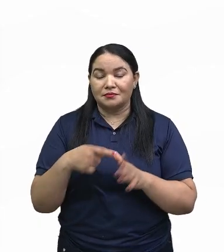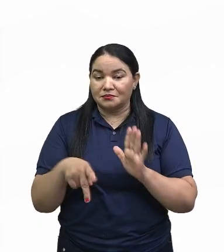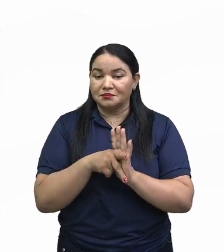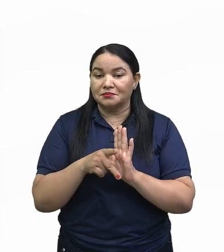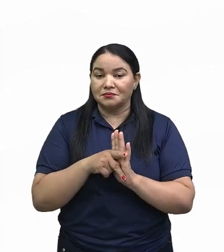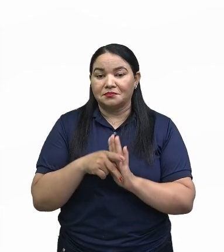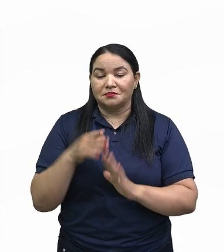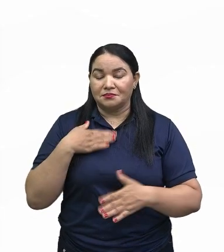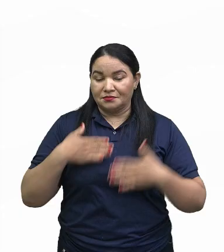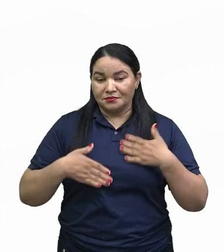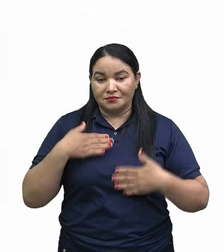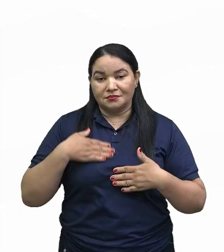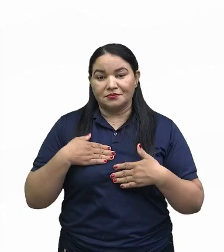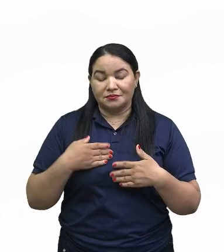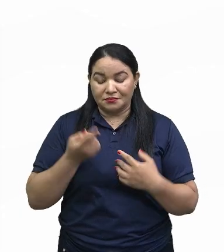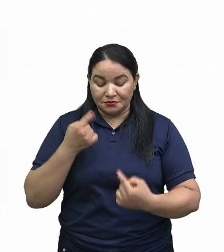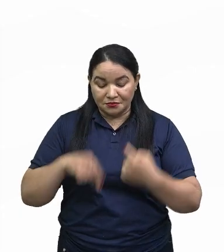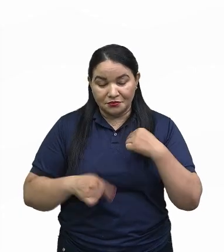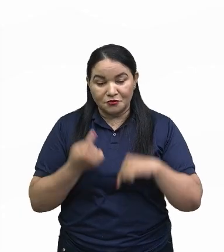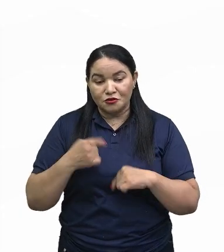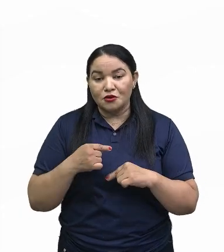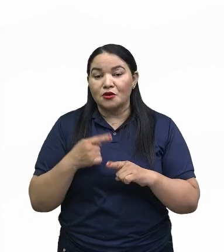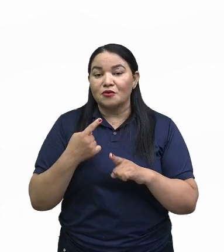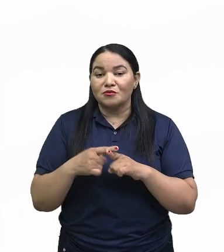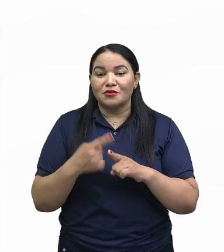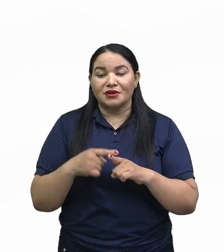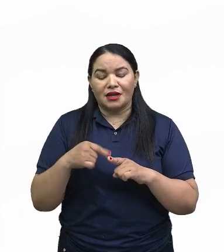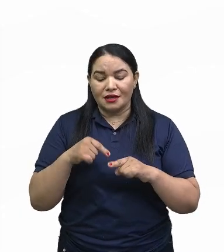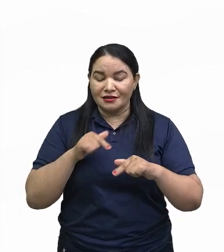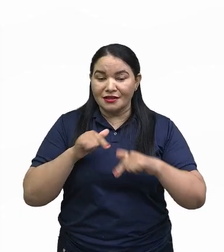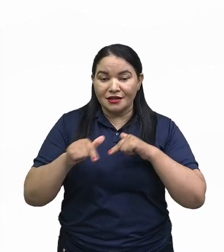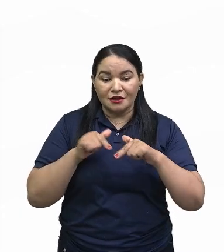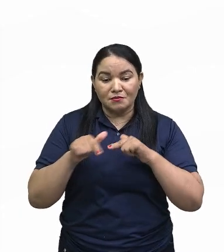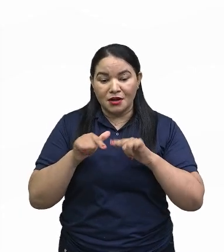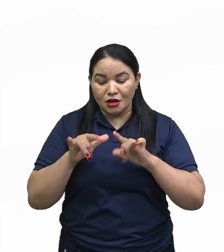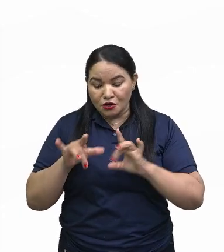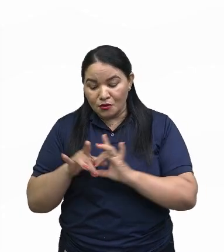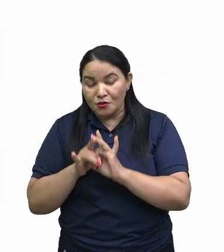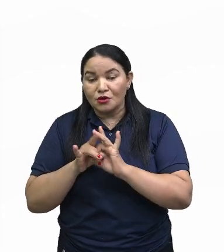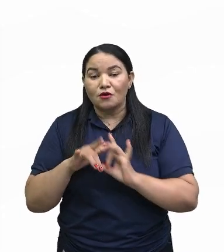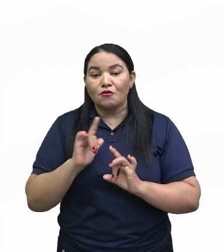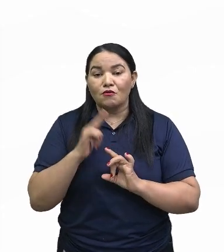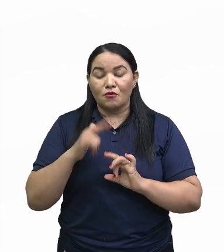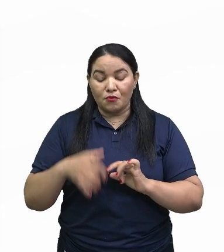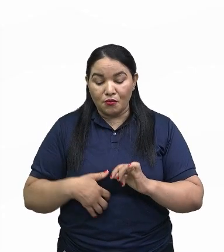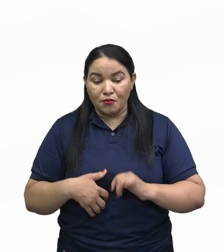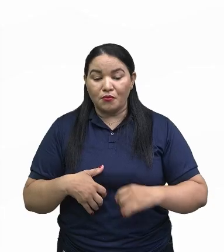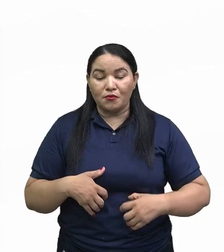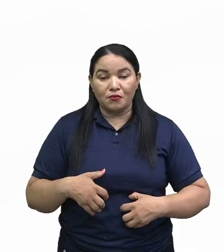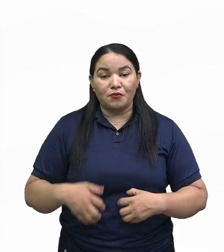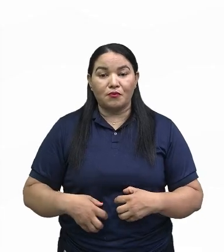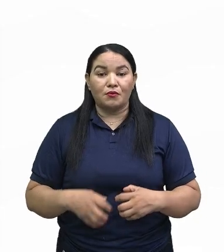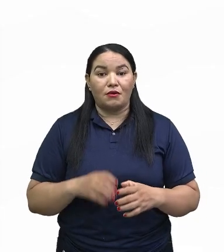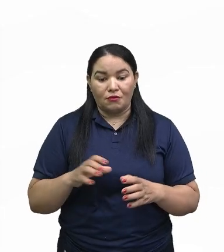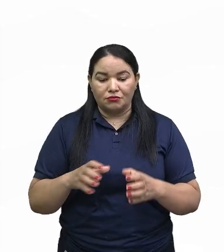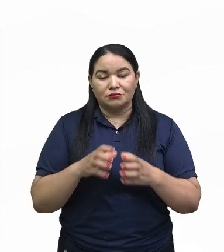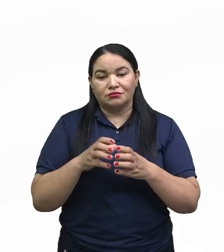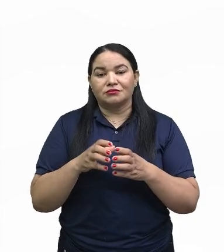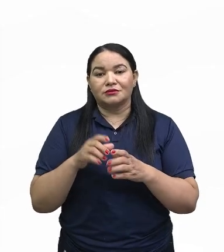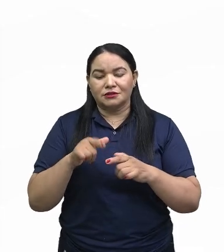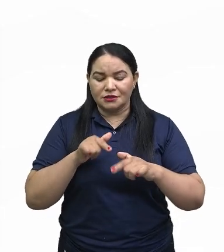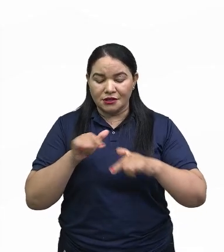eu disse, ele faz parte porque ele vai trabalhar integrado com outros órgãos. Então, um conjunto ali de